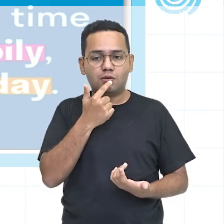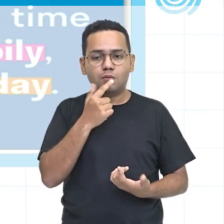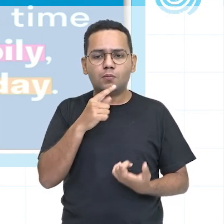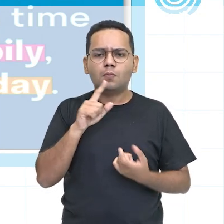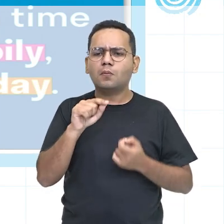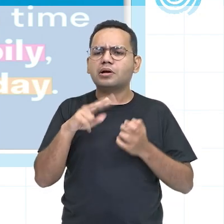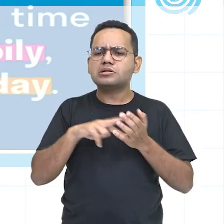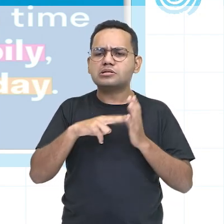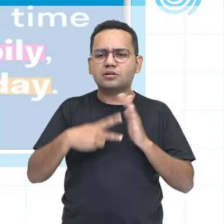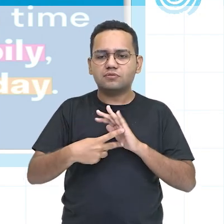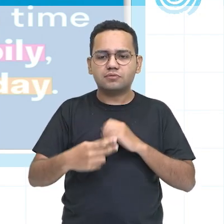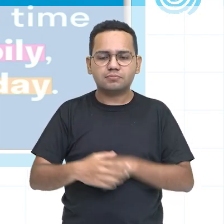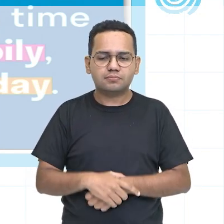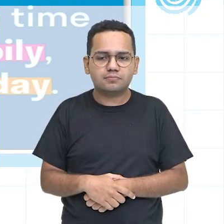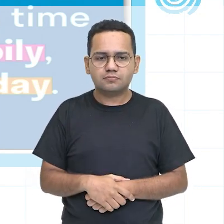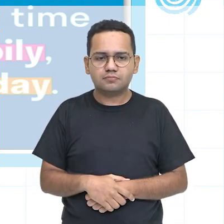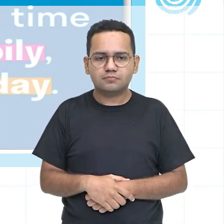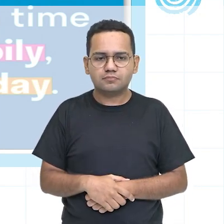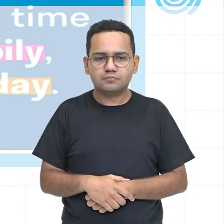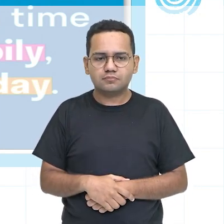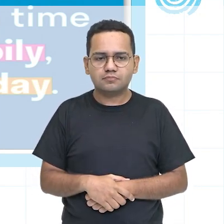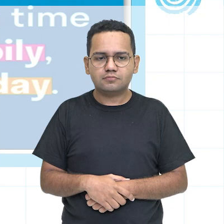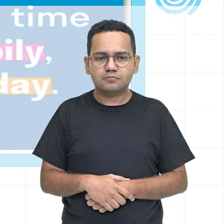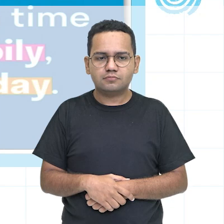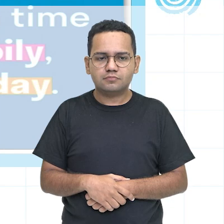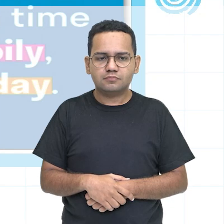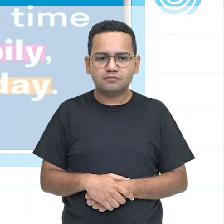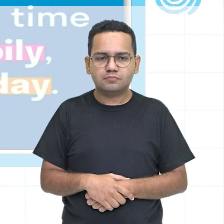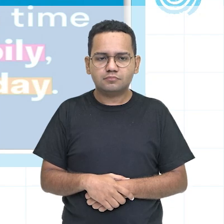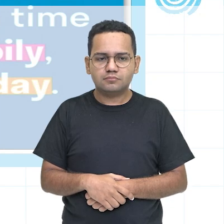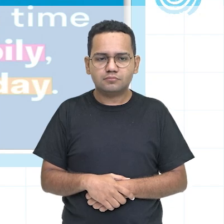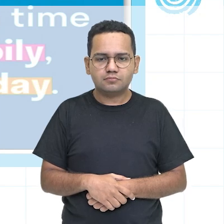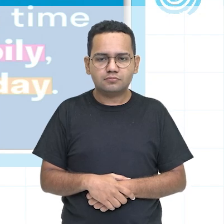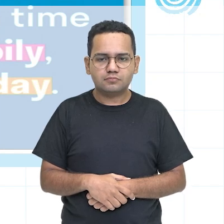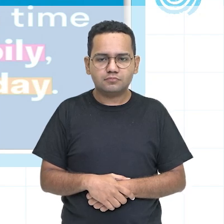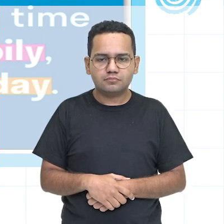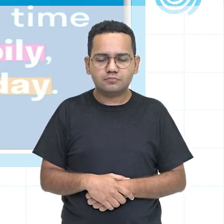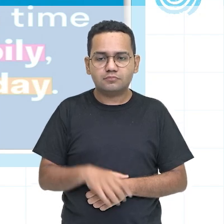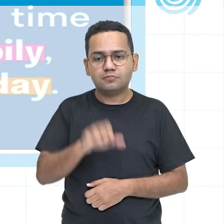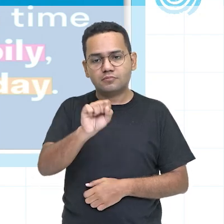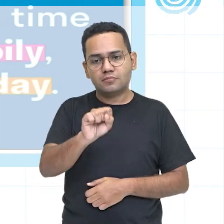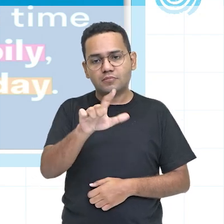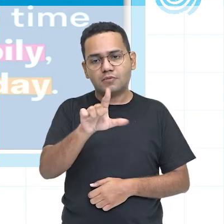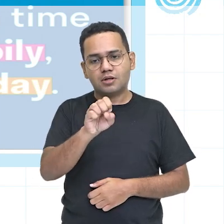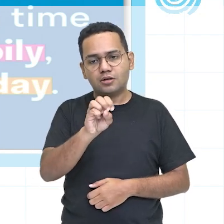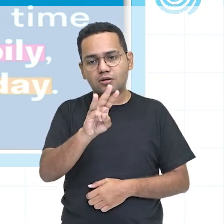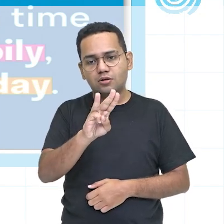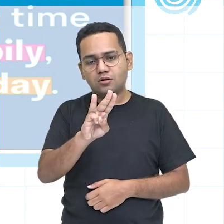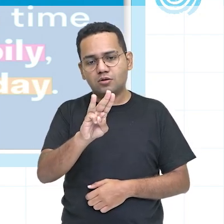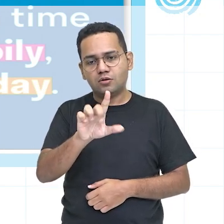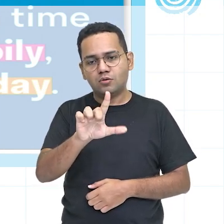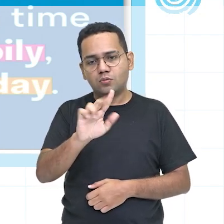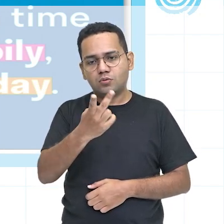ver a definição dele. Então o advérbio slowly,